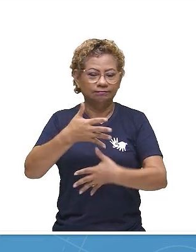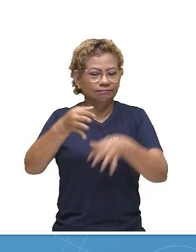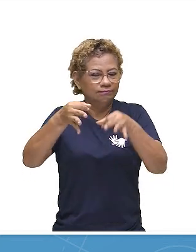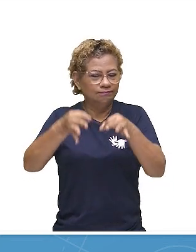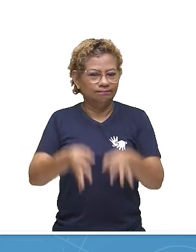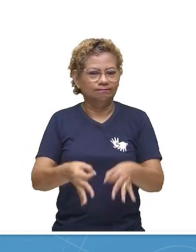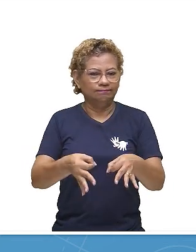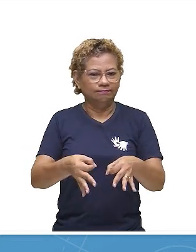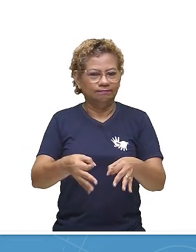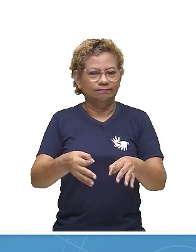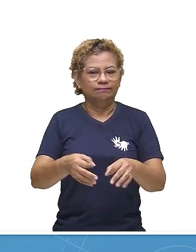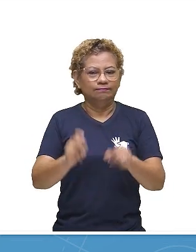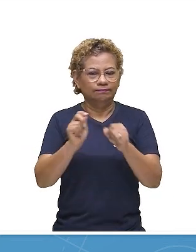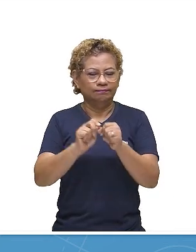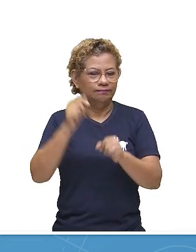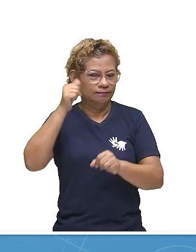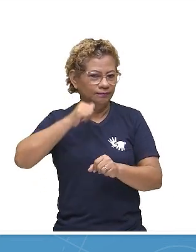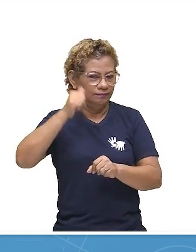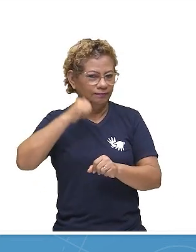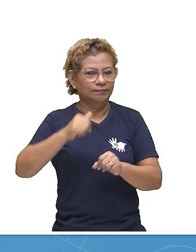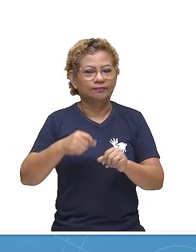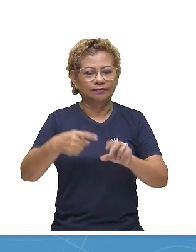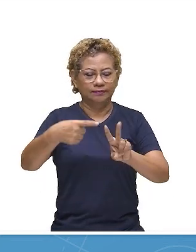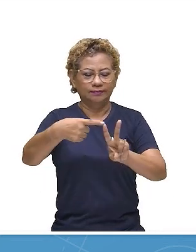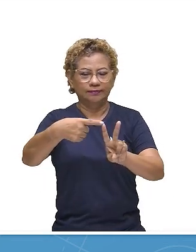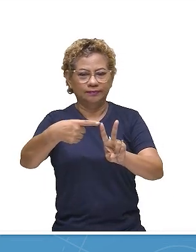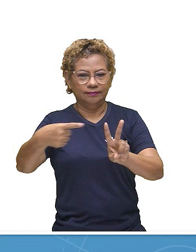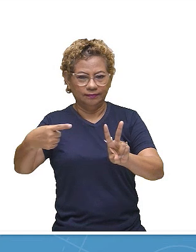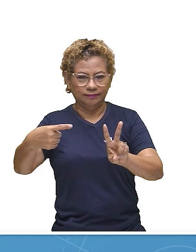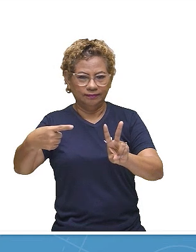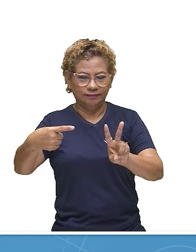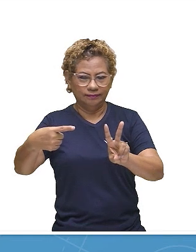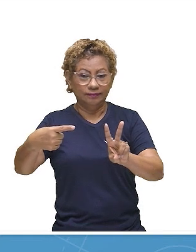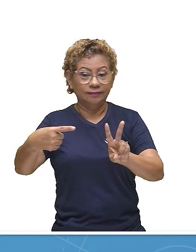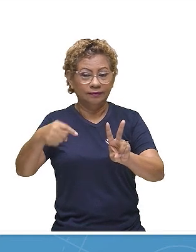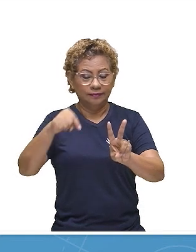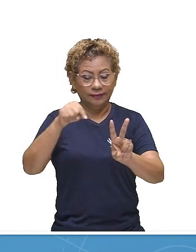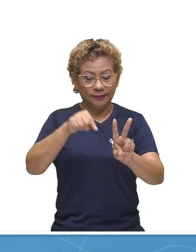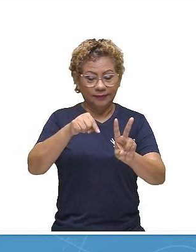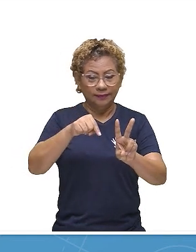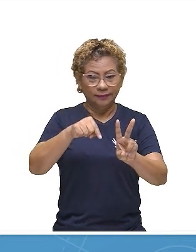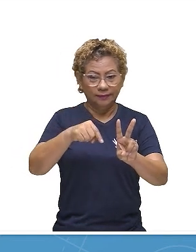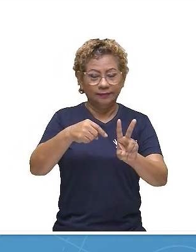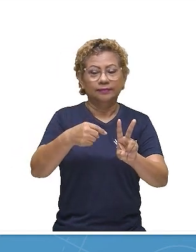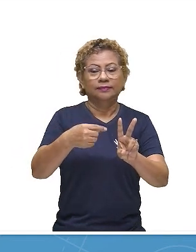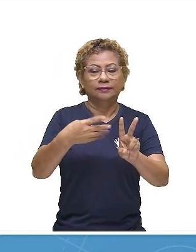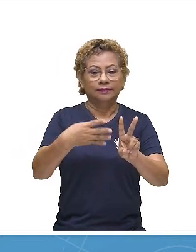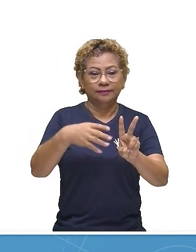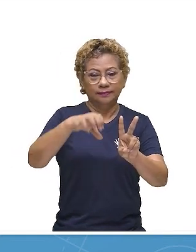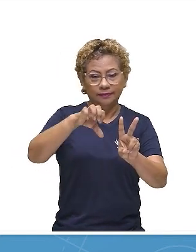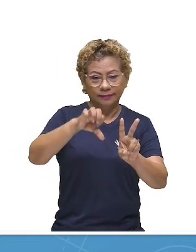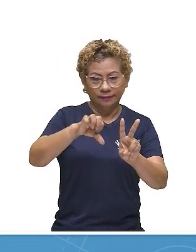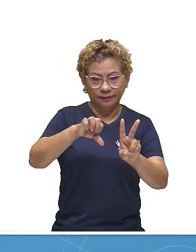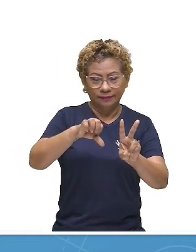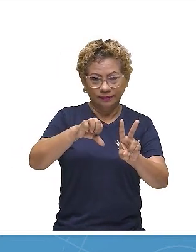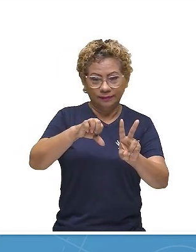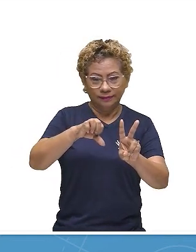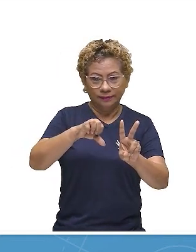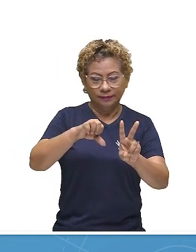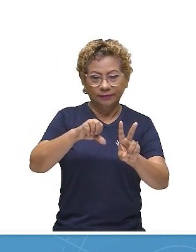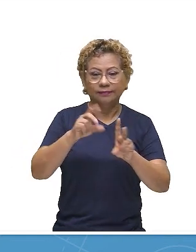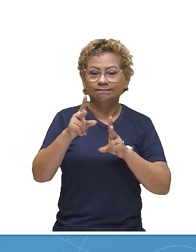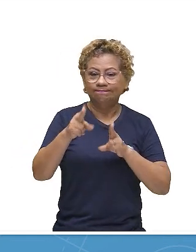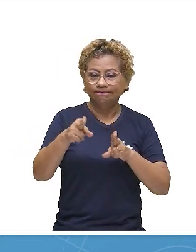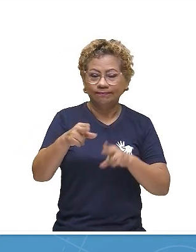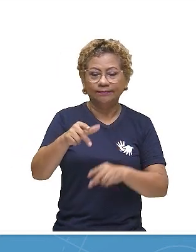Né? A gente coloca lá, e se, somente se, né? Condição única e necessária, se 7 vezes 7, ou 7